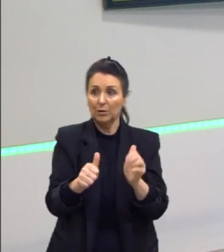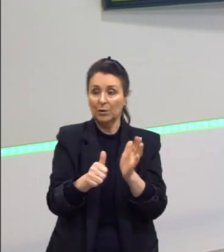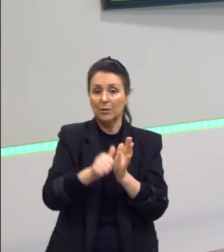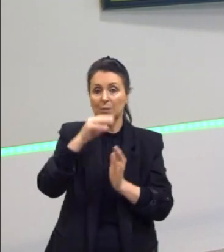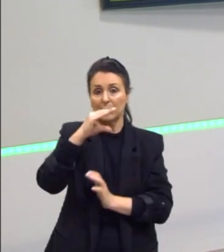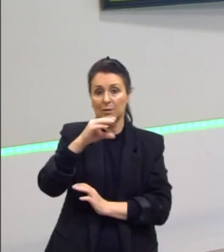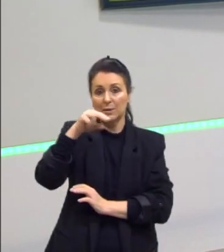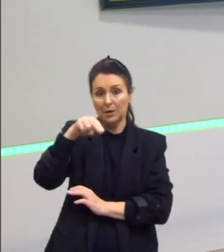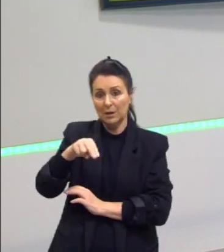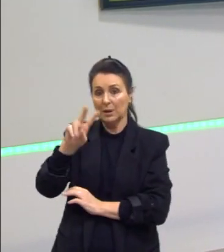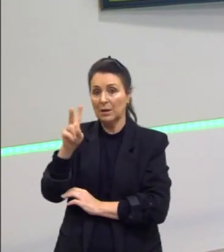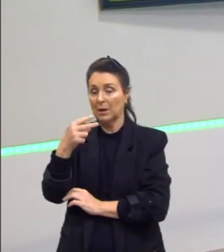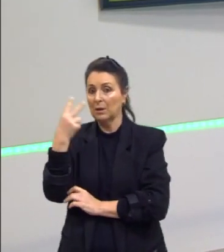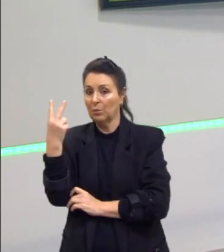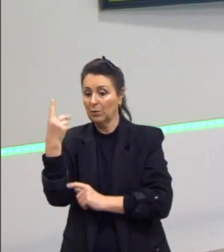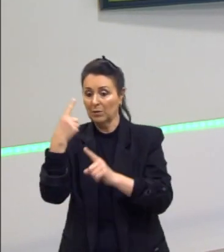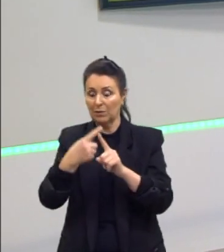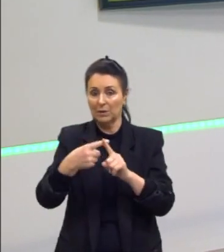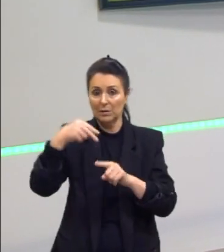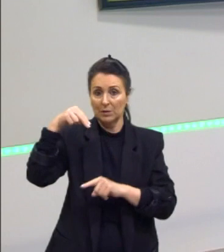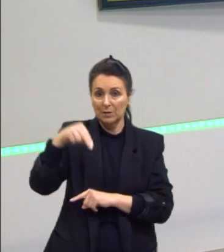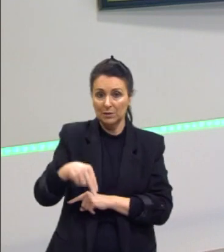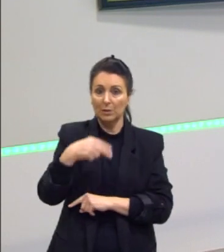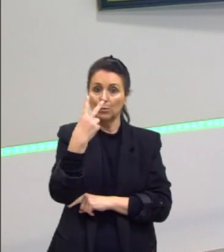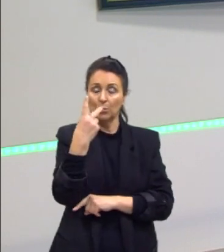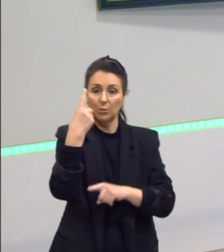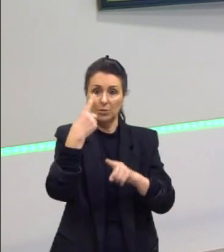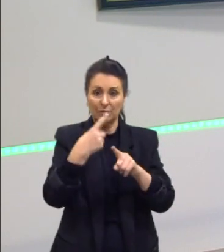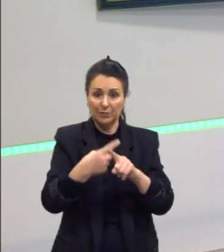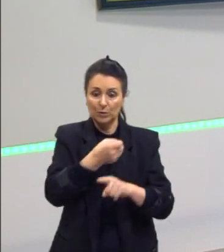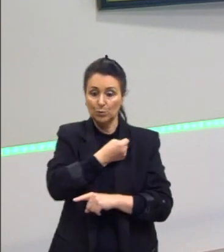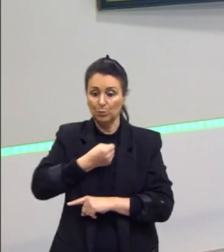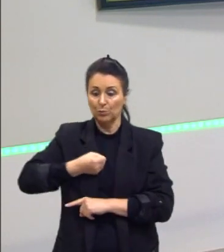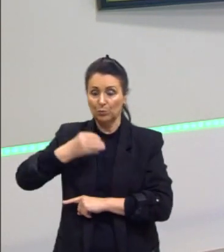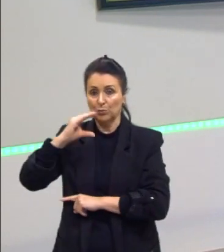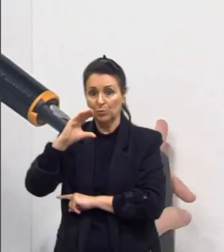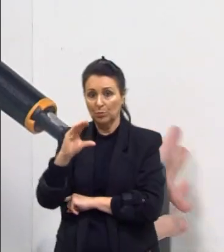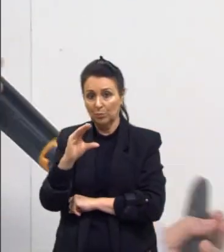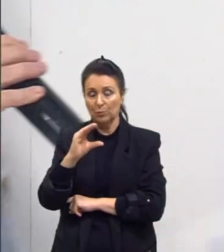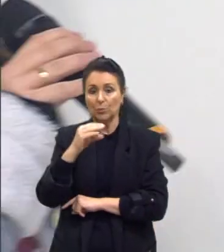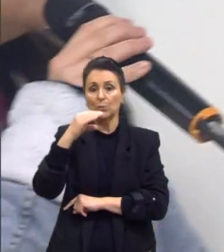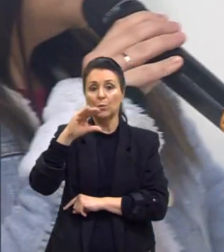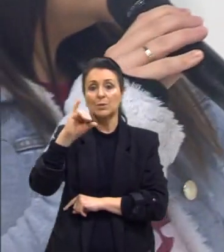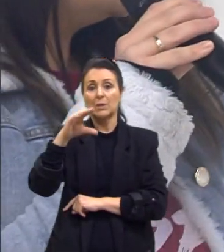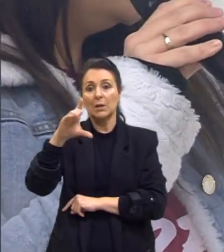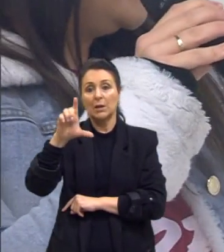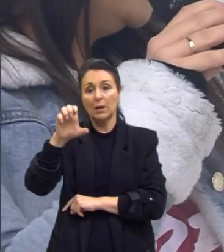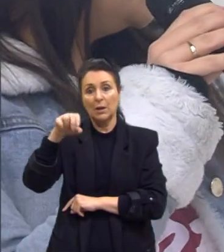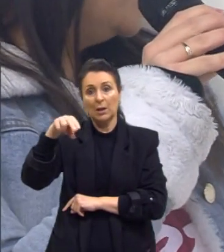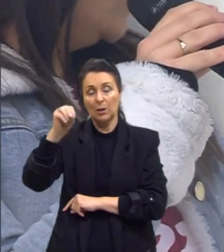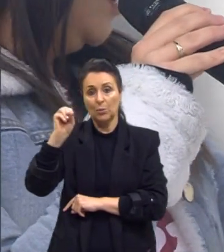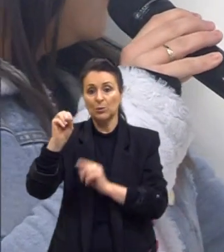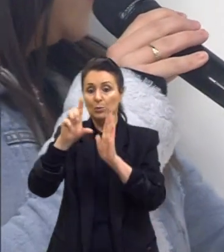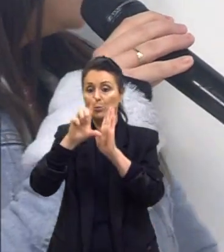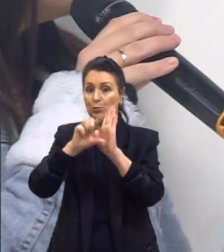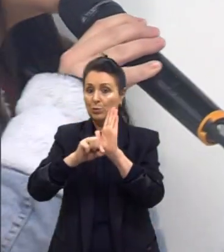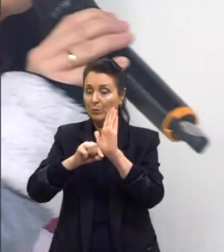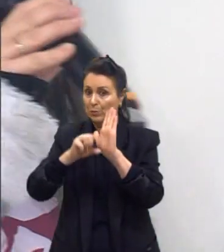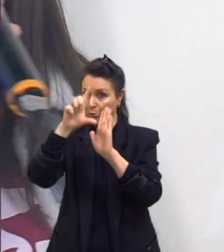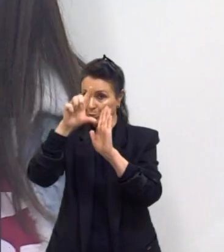nh2 vezes ele né então vai ser 2 vezes o número de carbono no ciclenos eu tenho que subtrair